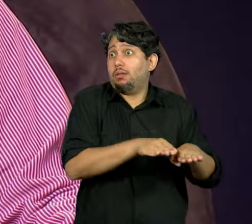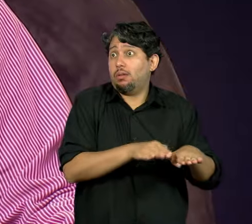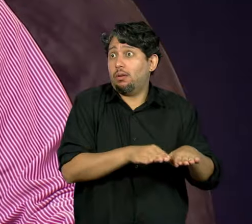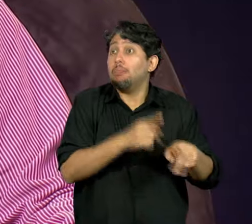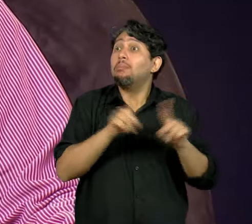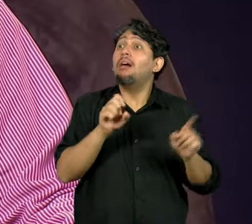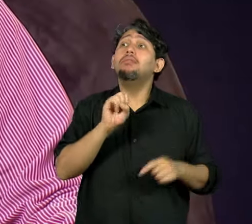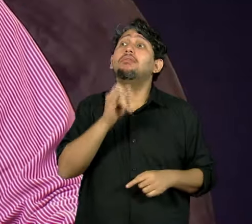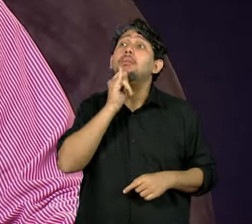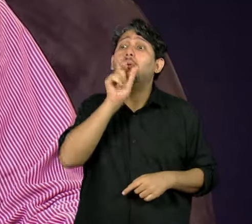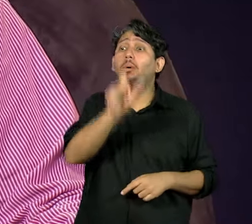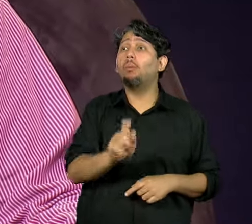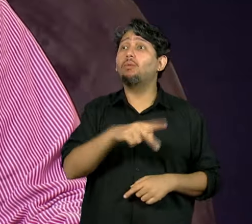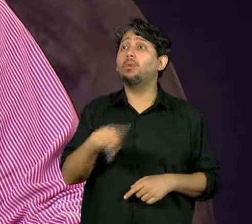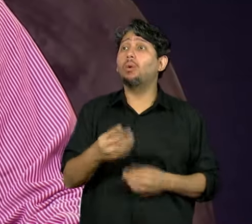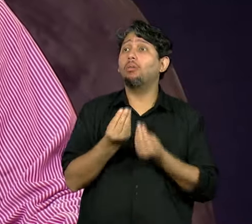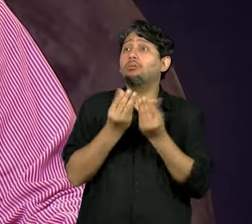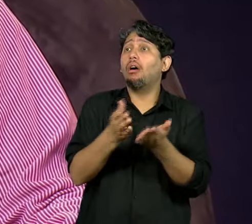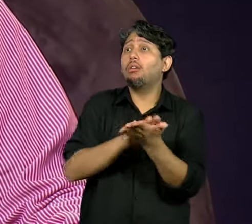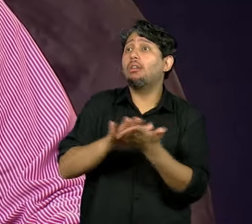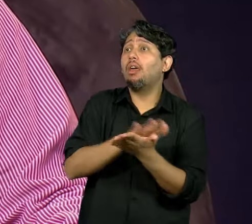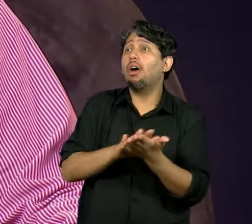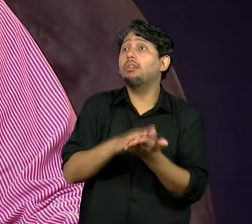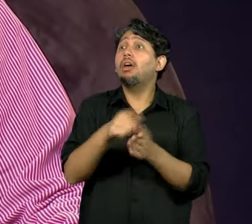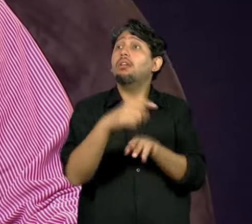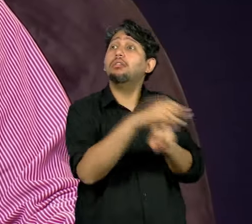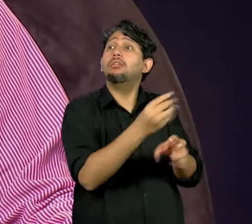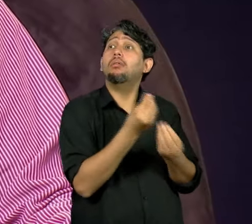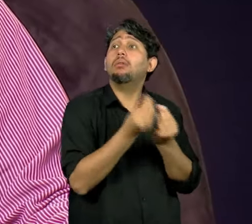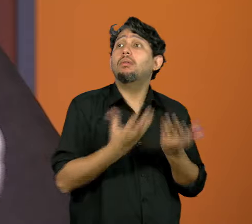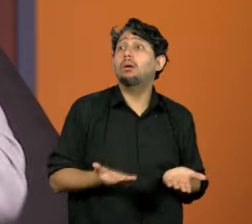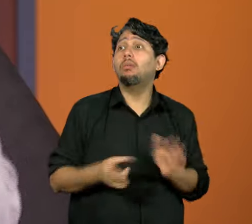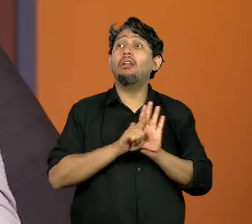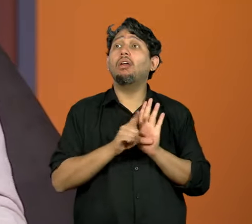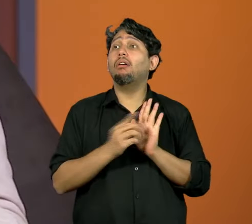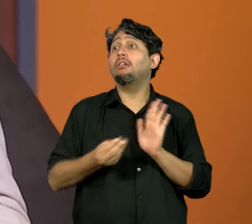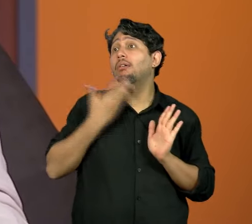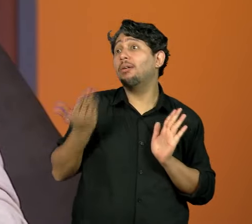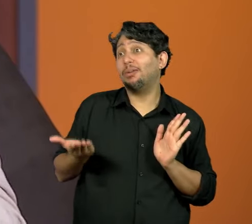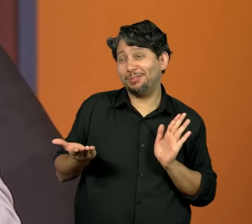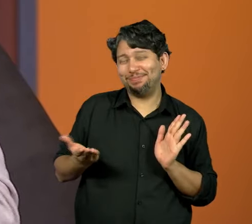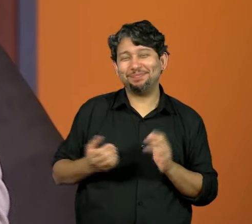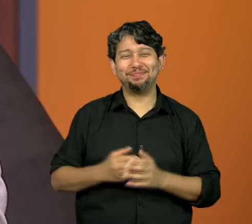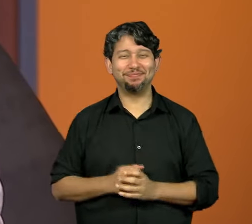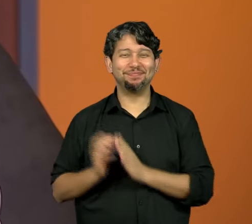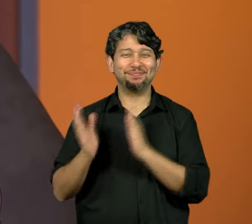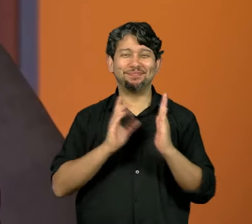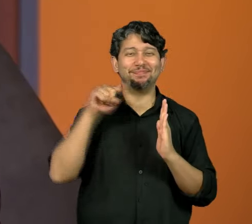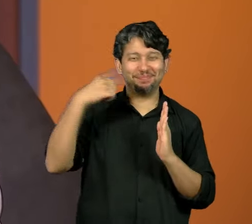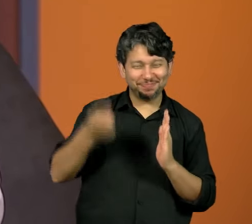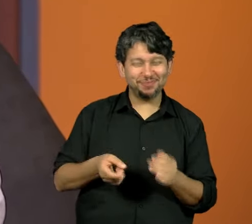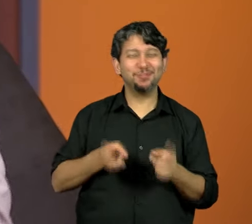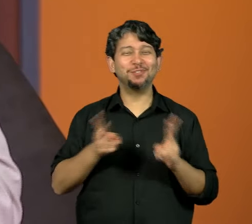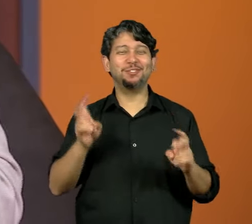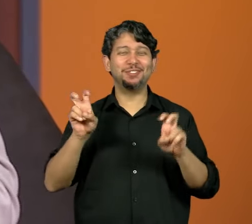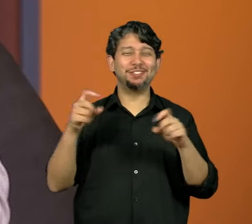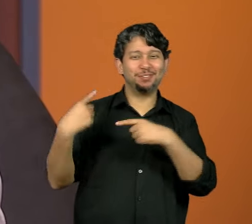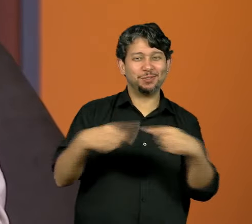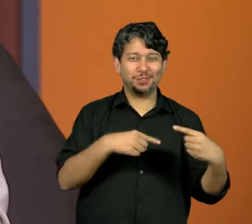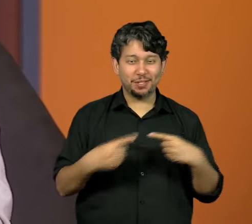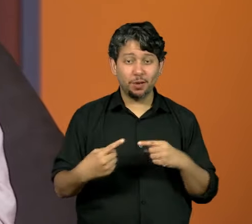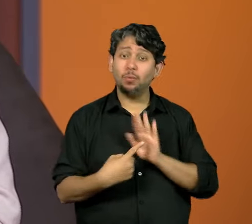dos professores, a lei acaba não tendo aplicabilidade. No próximo bloco nós vamos continuar esse papo e saber mais